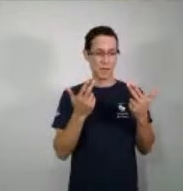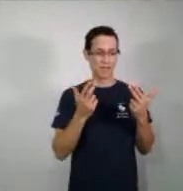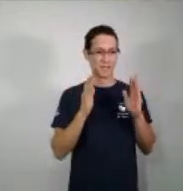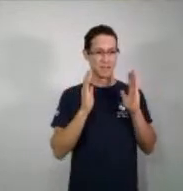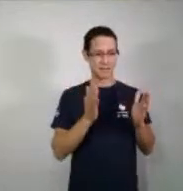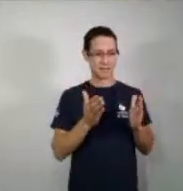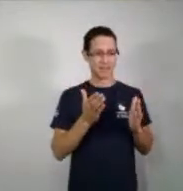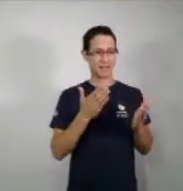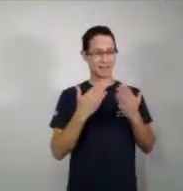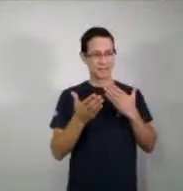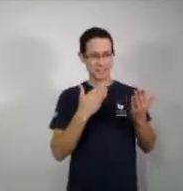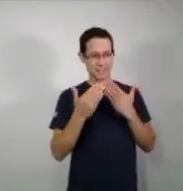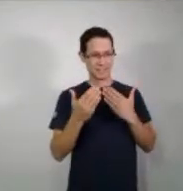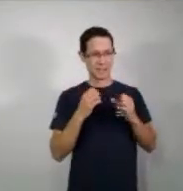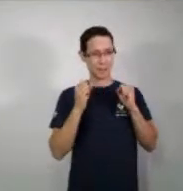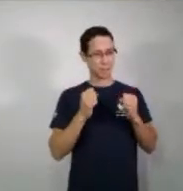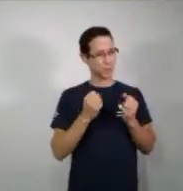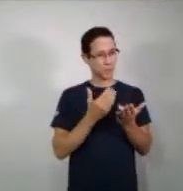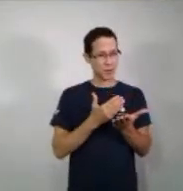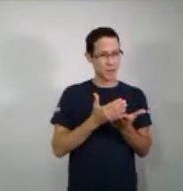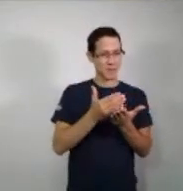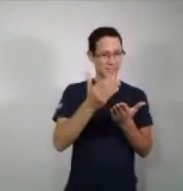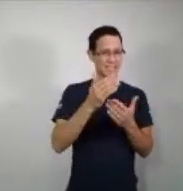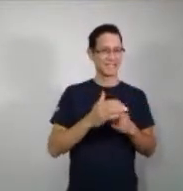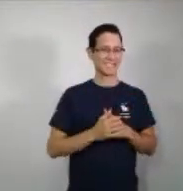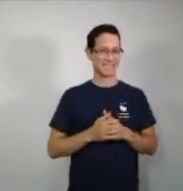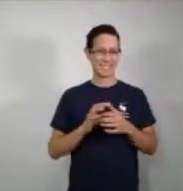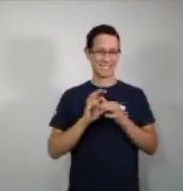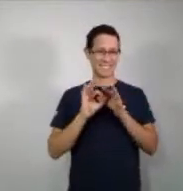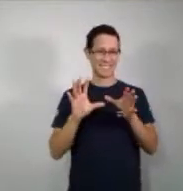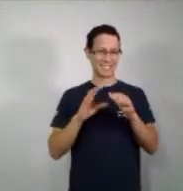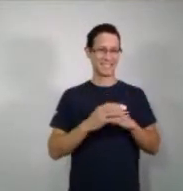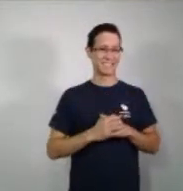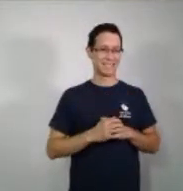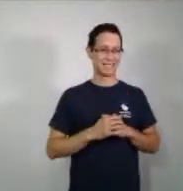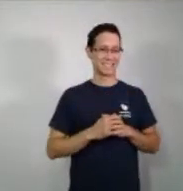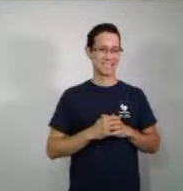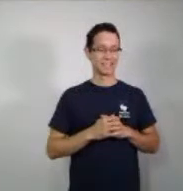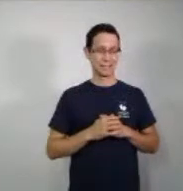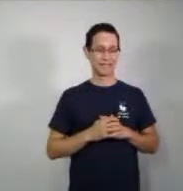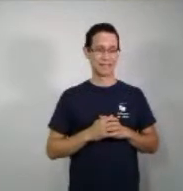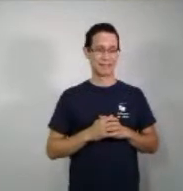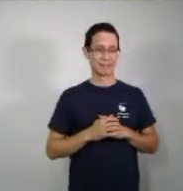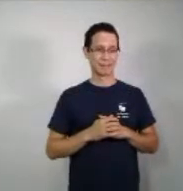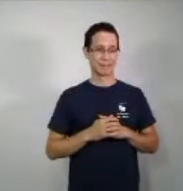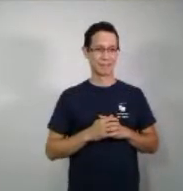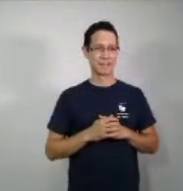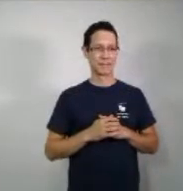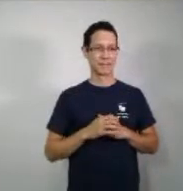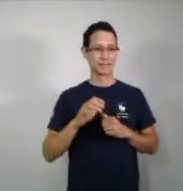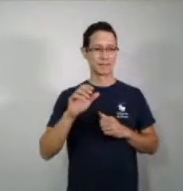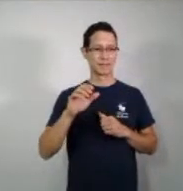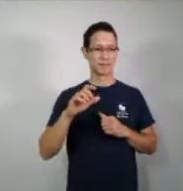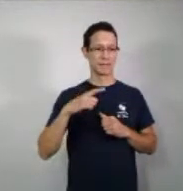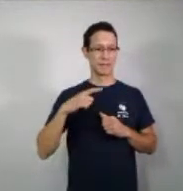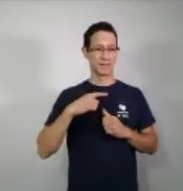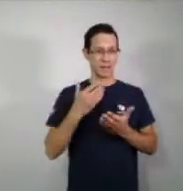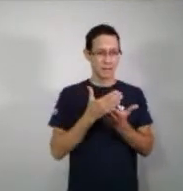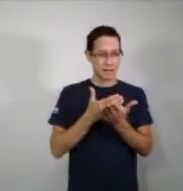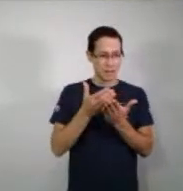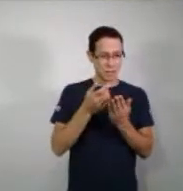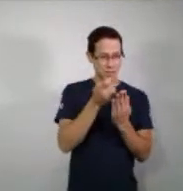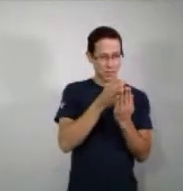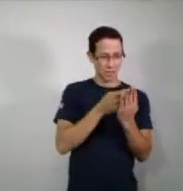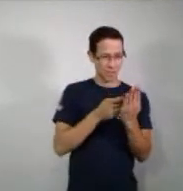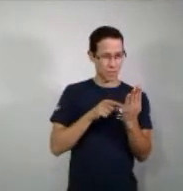gerais, e a gente pode começar por onde tu quiser. Queria destacar algo que tu traz logo no início do livro, que